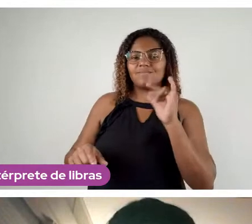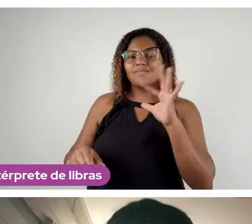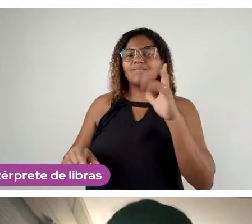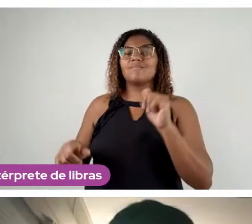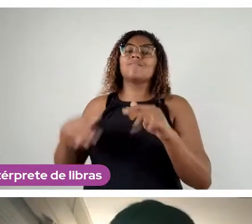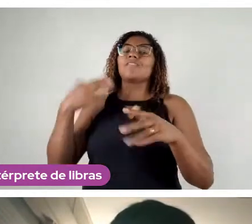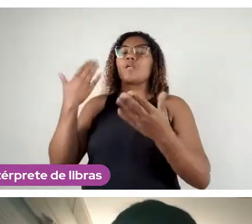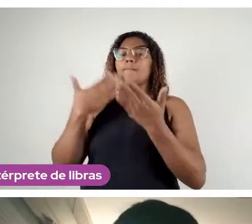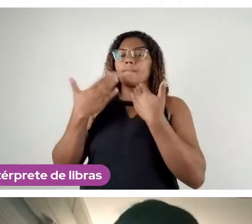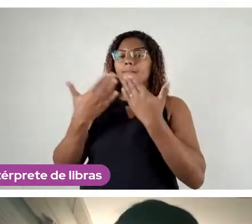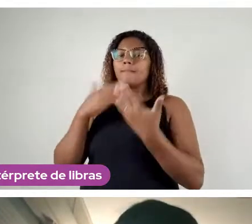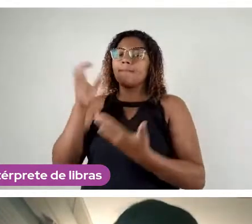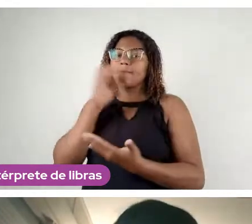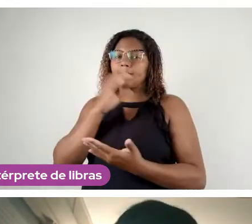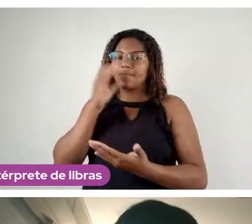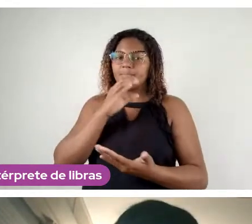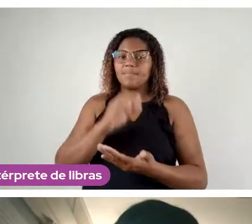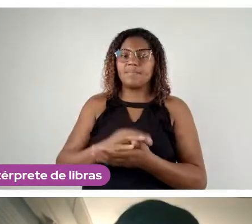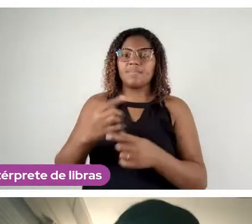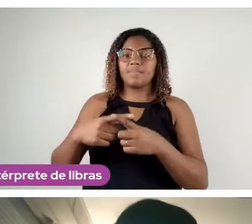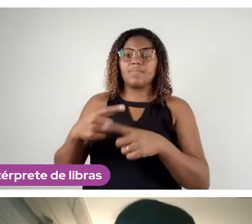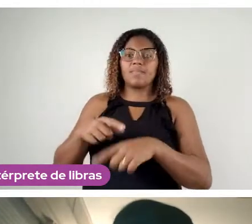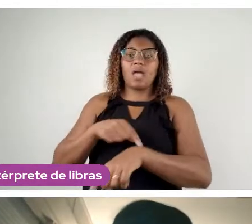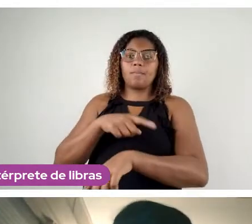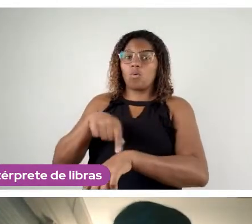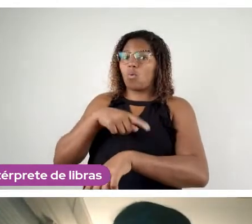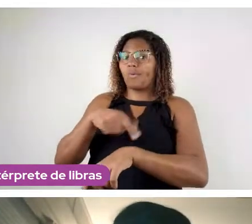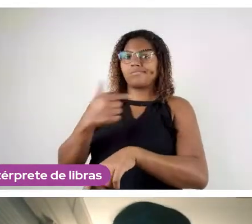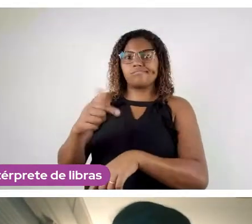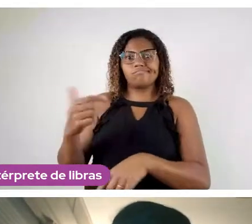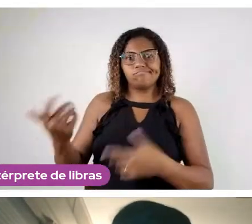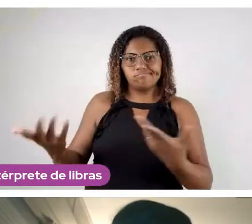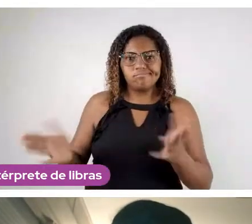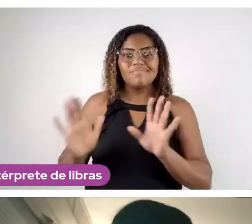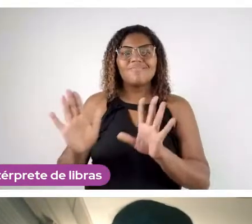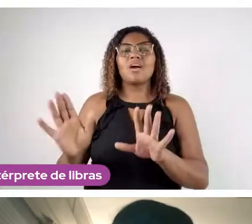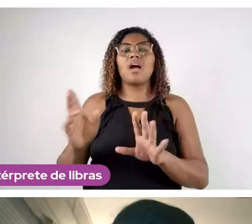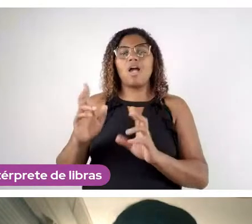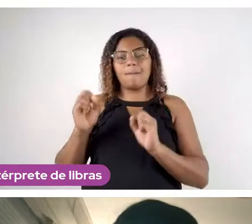papo rapidinho. A gente não vai ter muito tempo, mas sempre dá para fazer